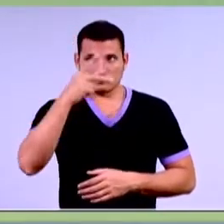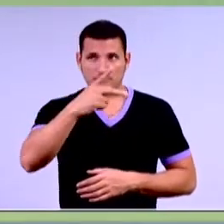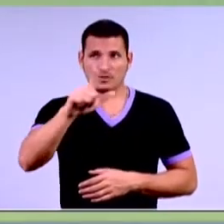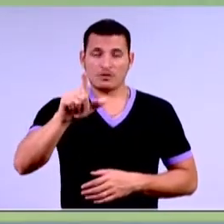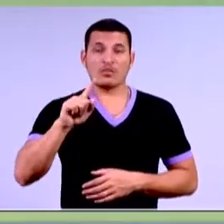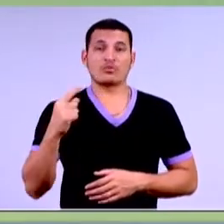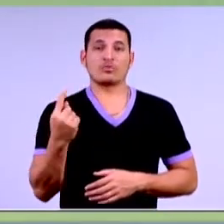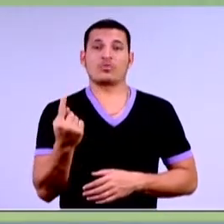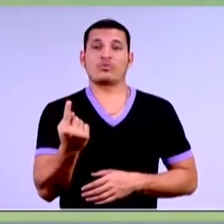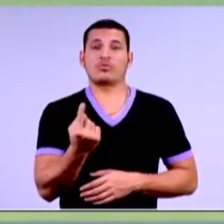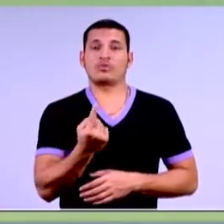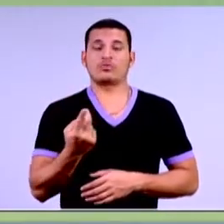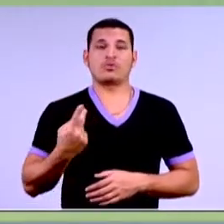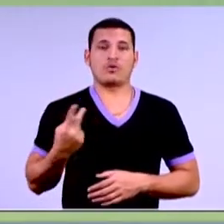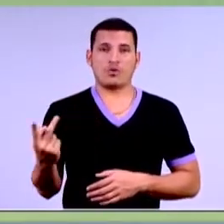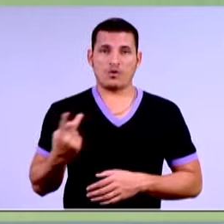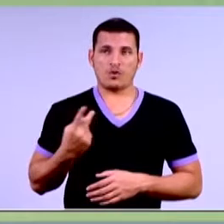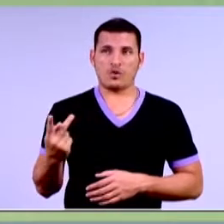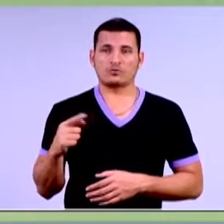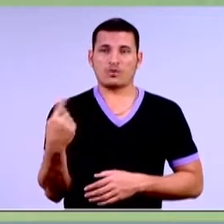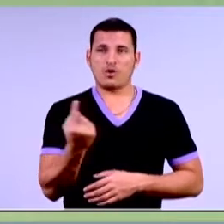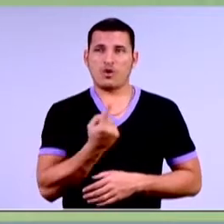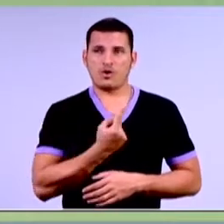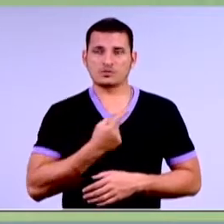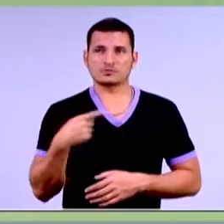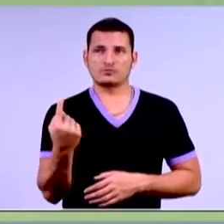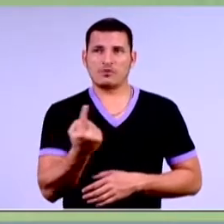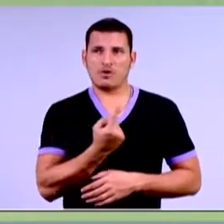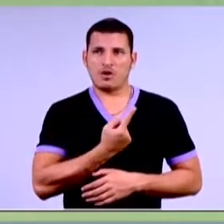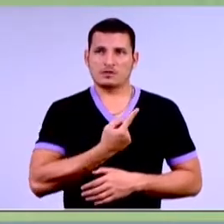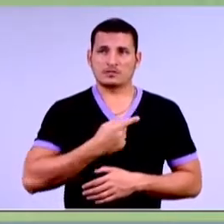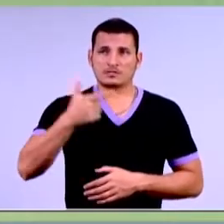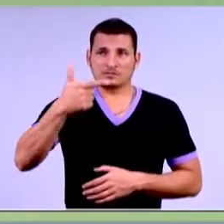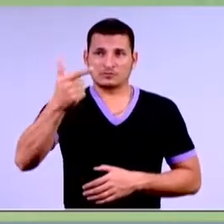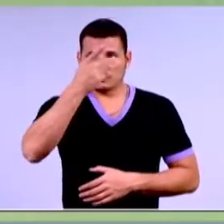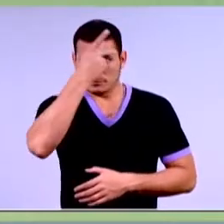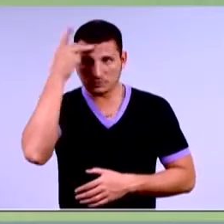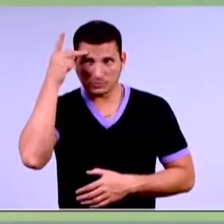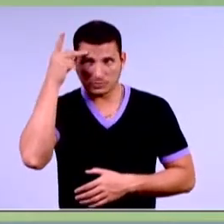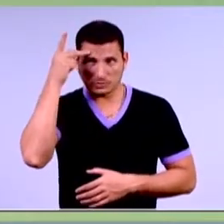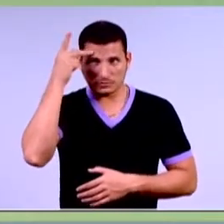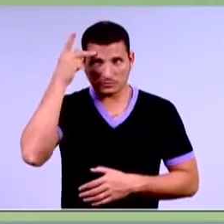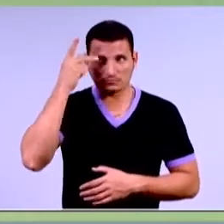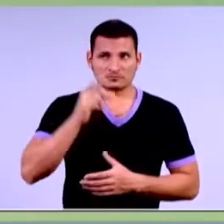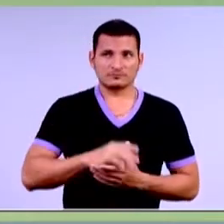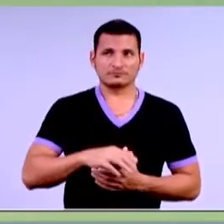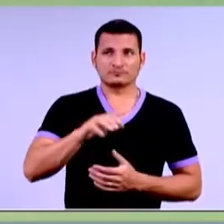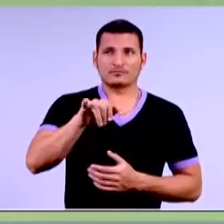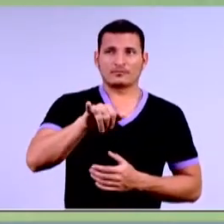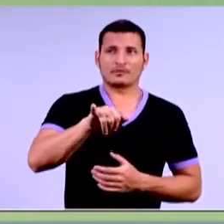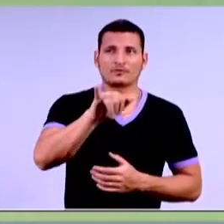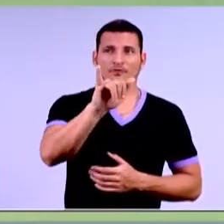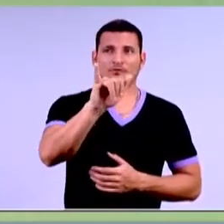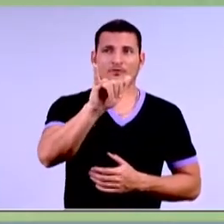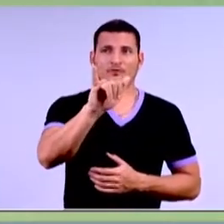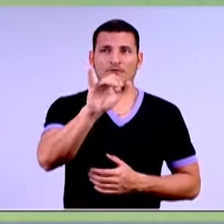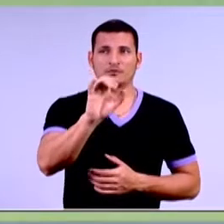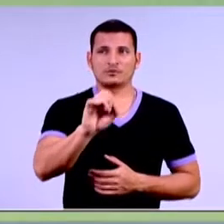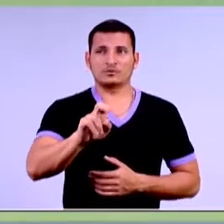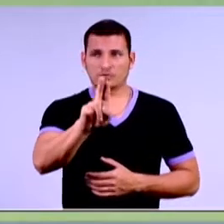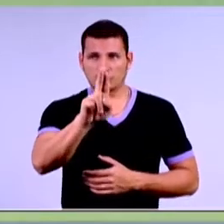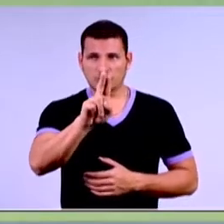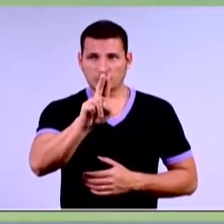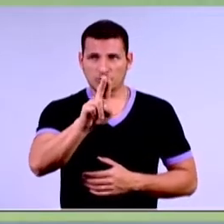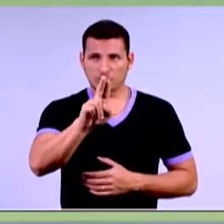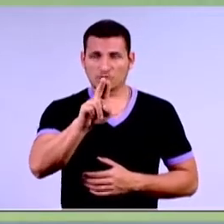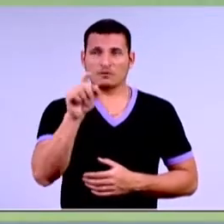a segunda pessoa do plural é de u reparem que io ele se repete da mesma forma no celular você tem no singular e